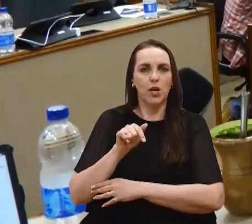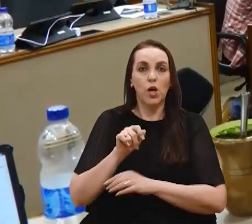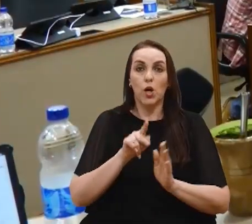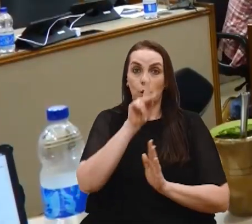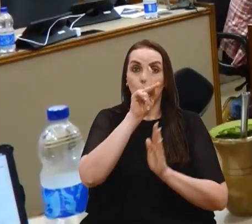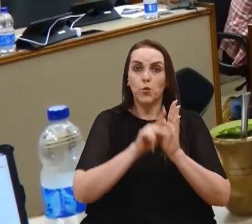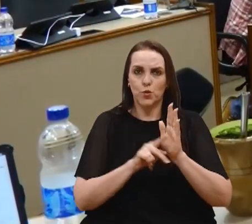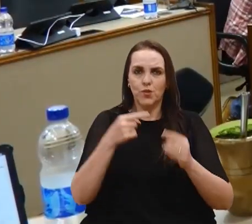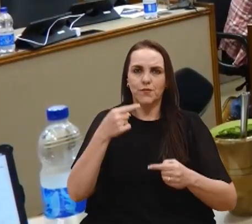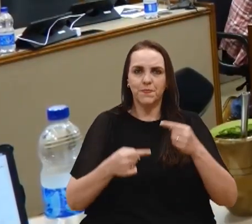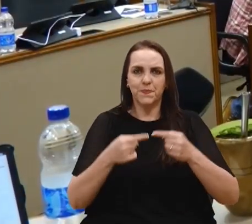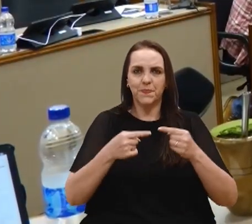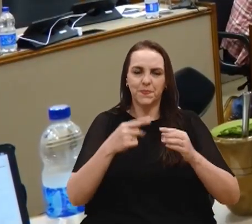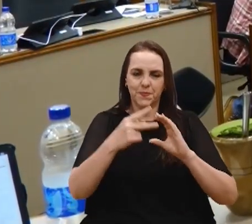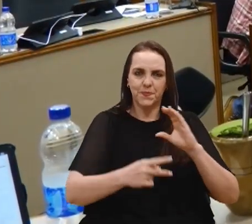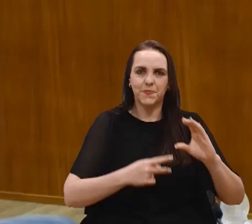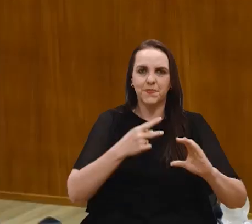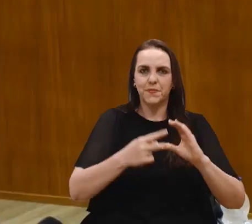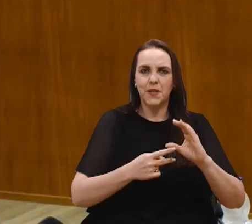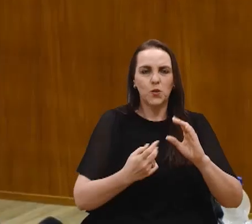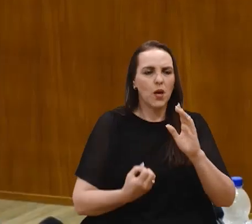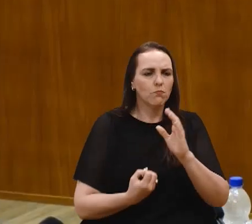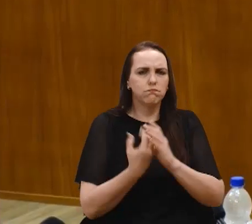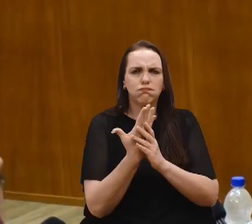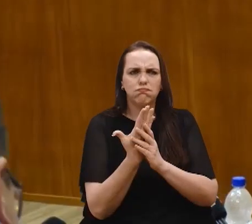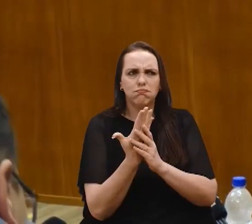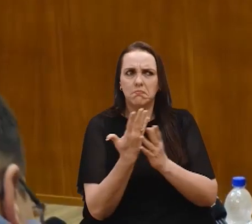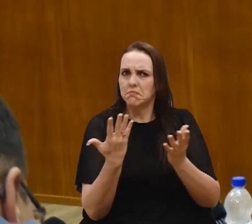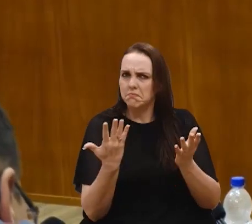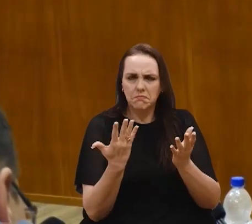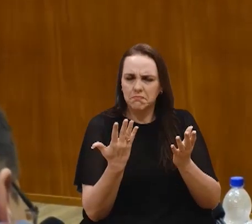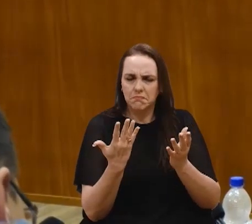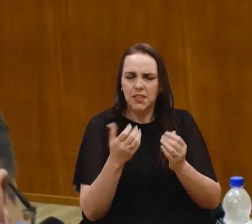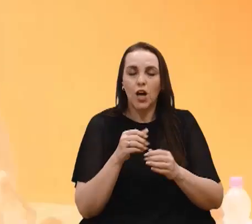Os projetos discutidos na Câmara não surgem do nada.